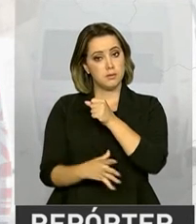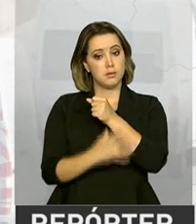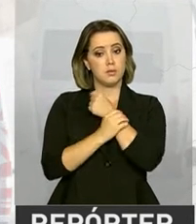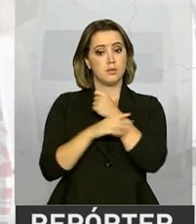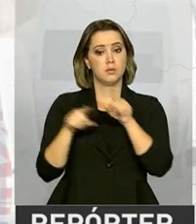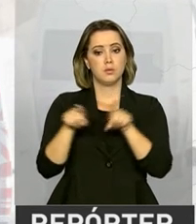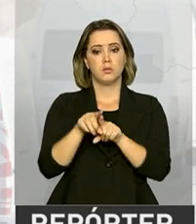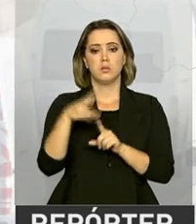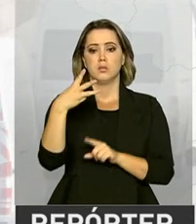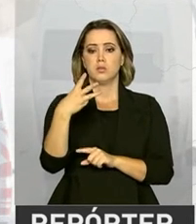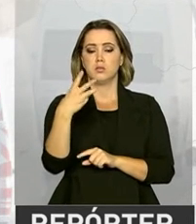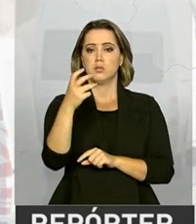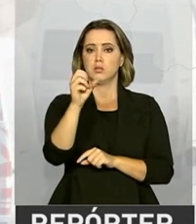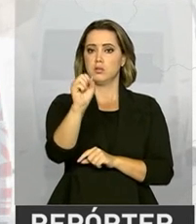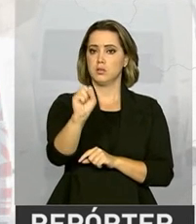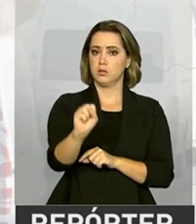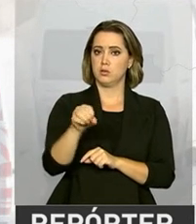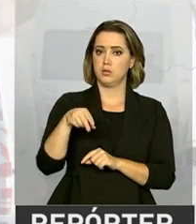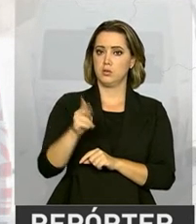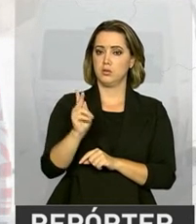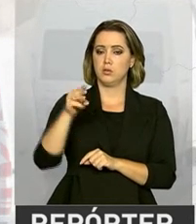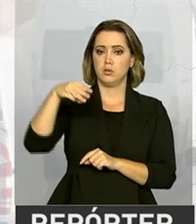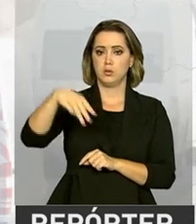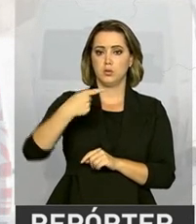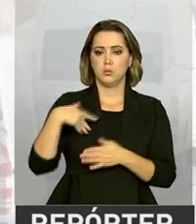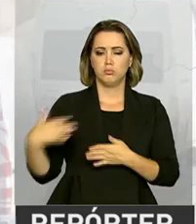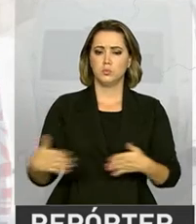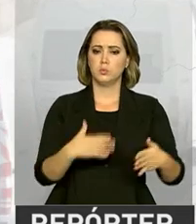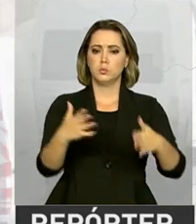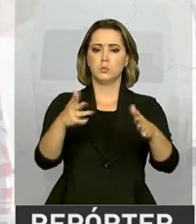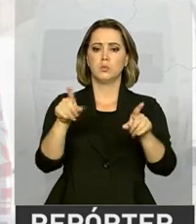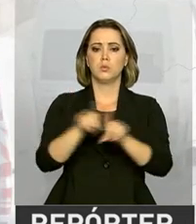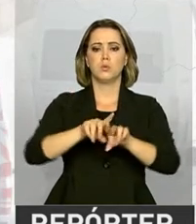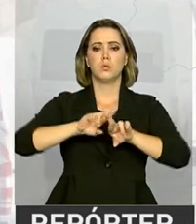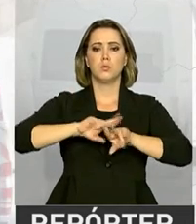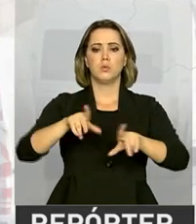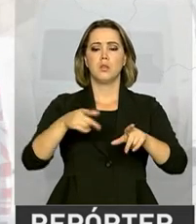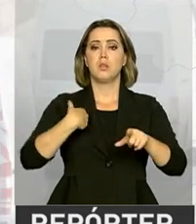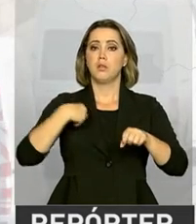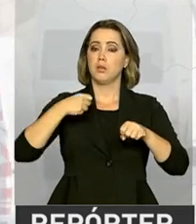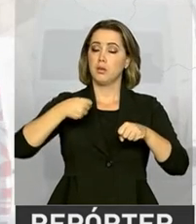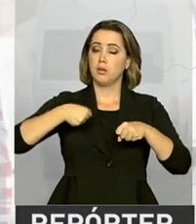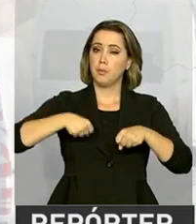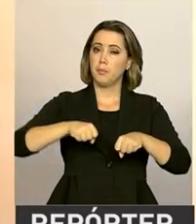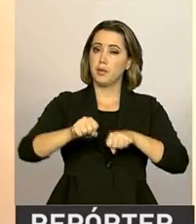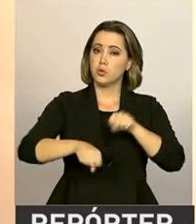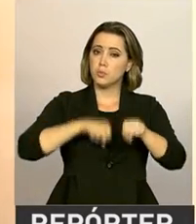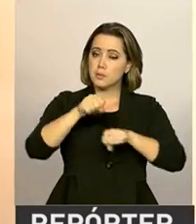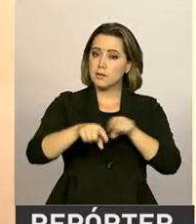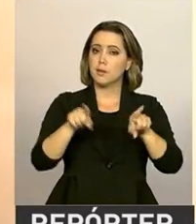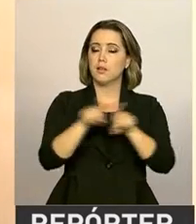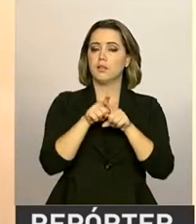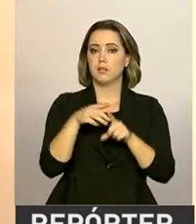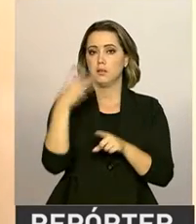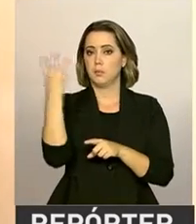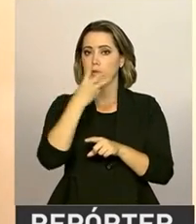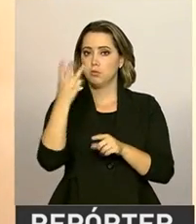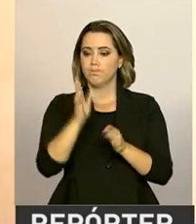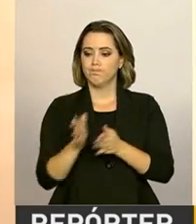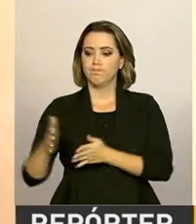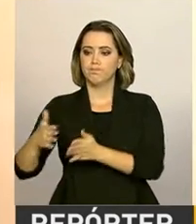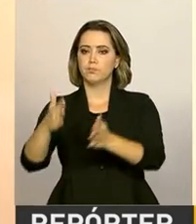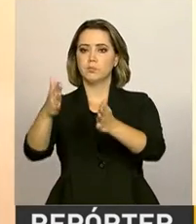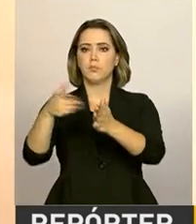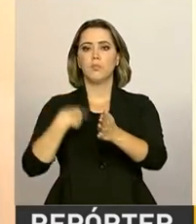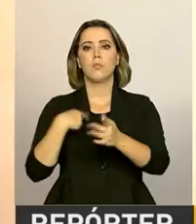vias marginais 15 quilômetros de ciclovias e 25 quilômetros de terceira faixa vai desafogar todo o